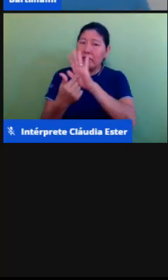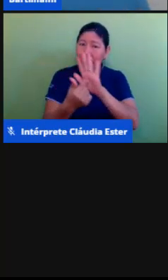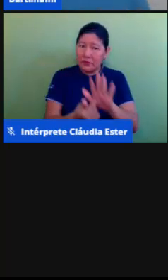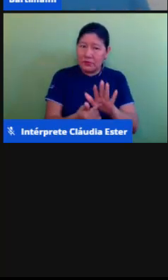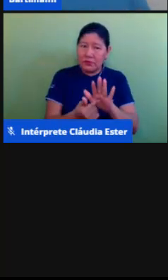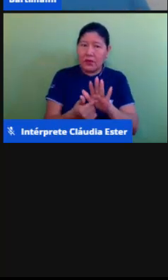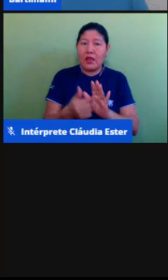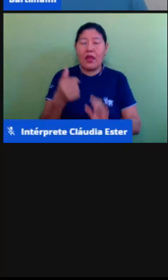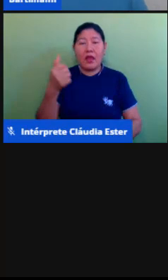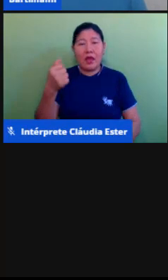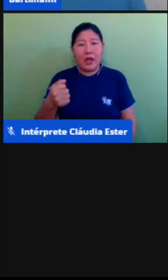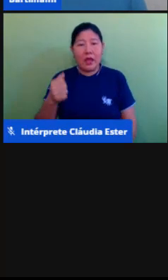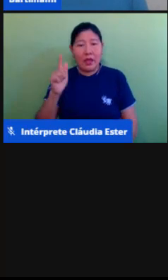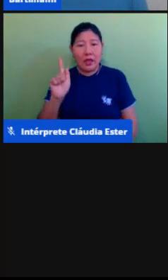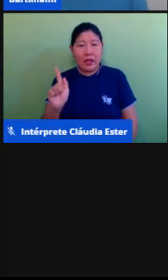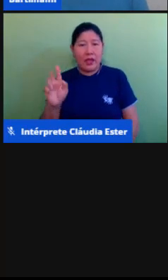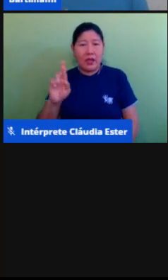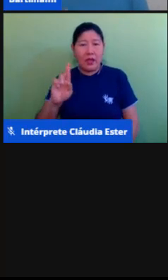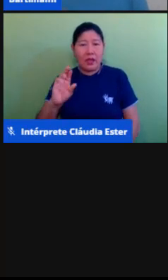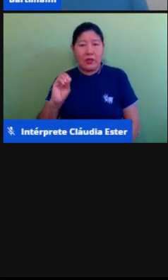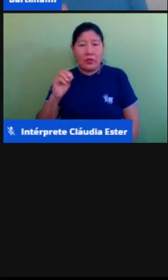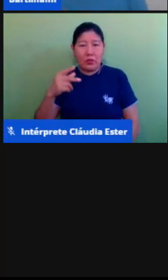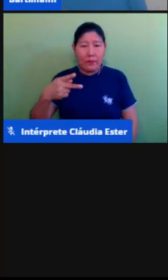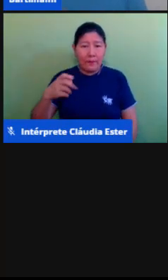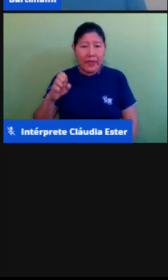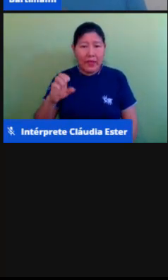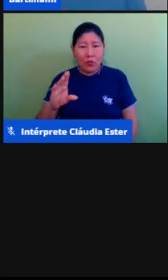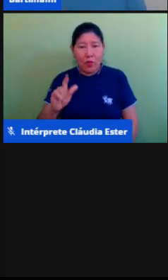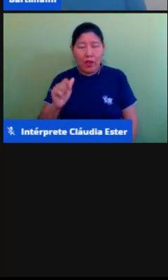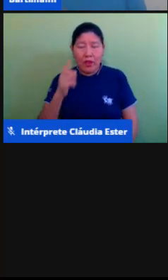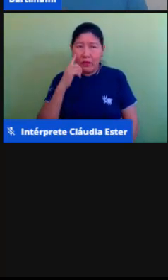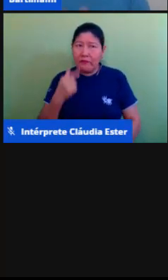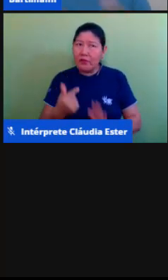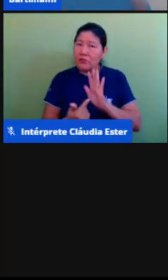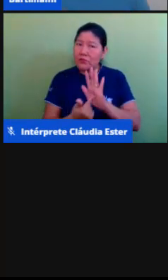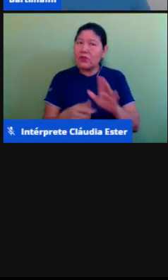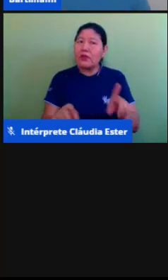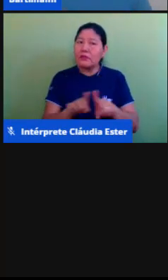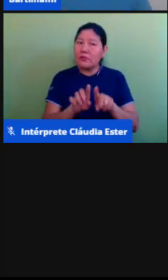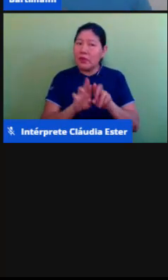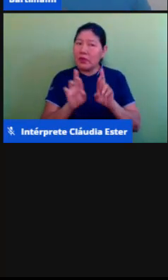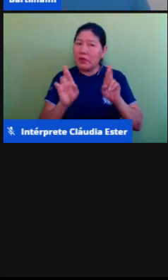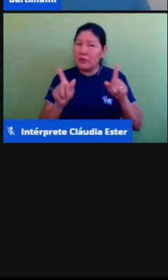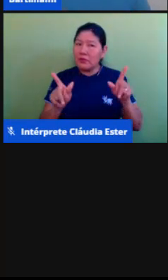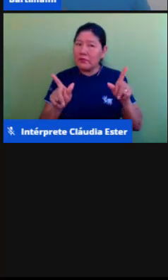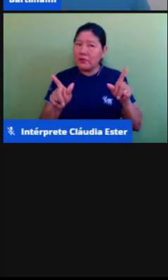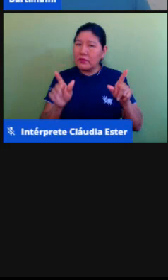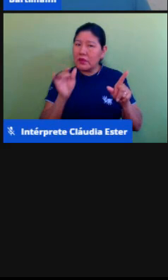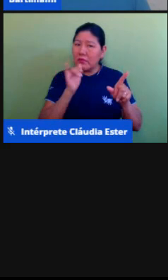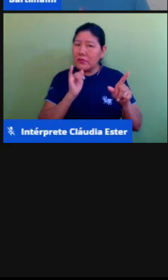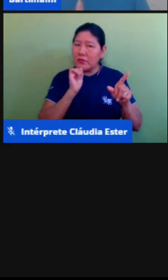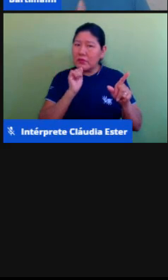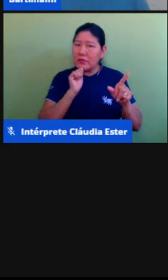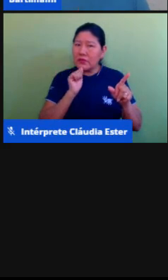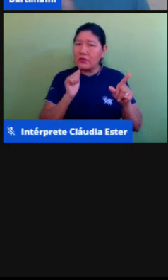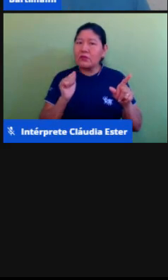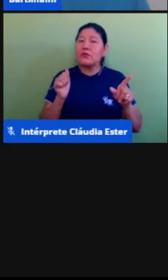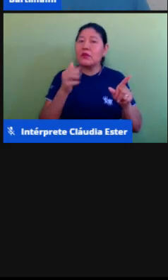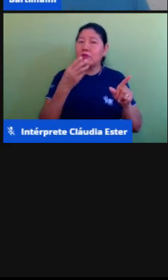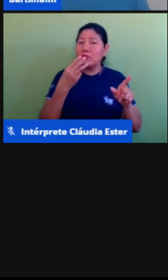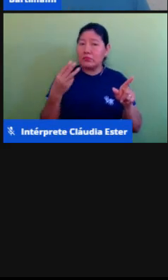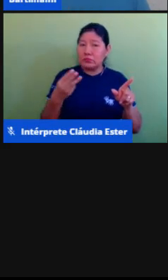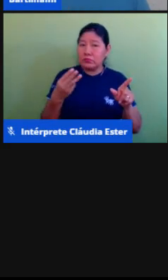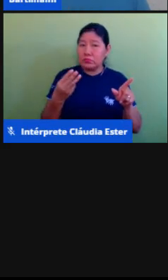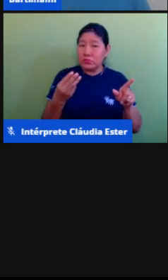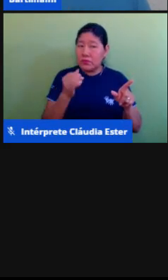pecuária. Aí você avança, por exemplo, o nível 3, onde você tem dentro da agricultura a diferença entre soja e milho. Tá? Então, você